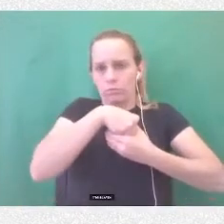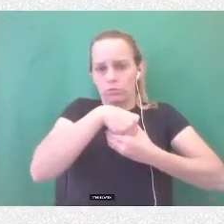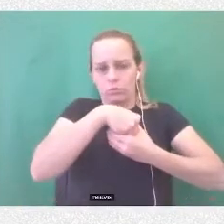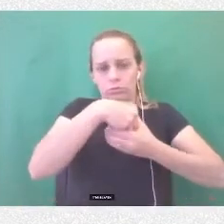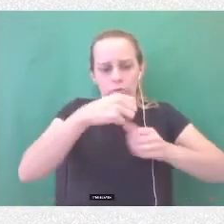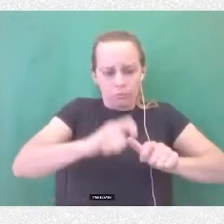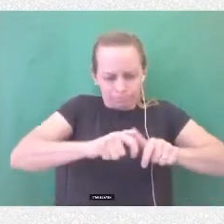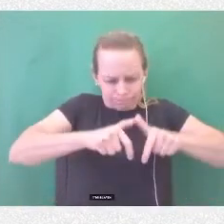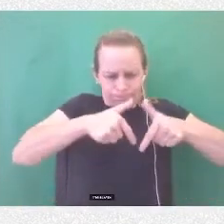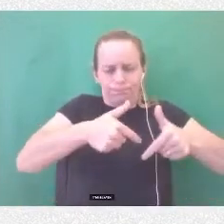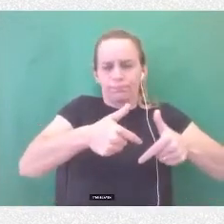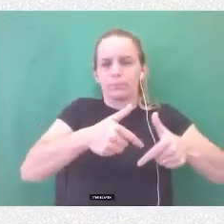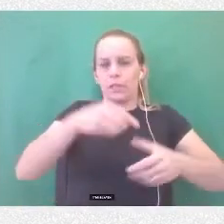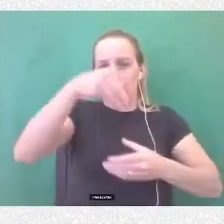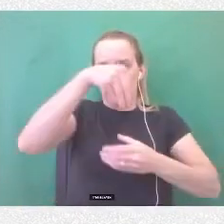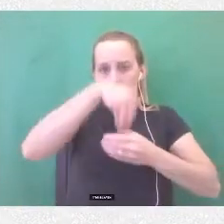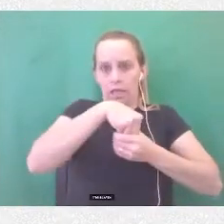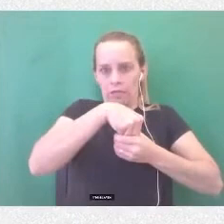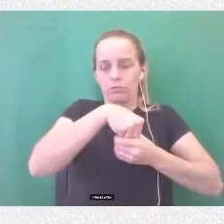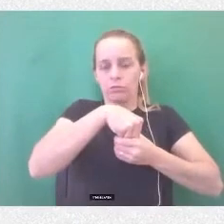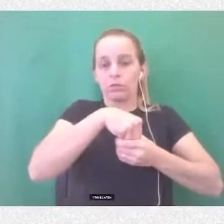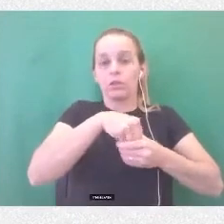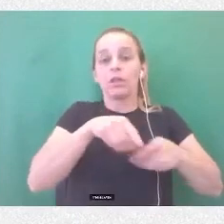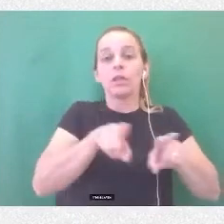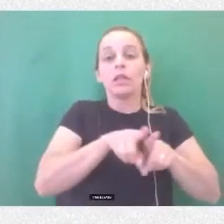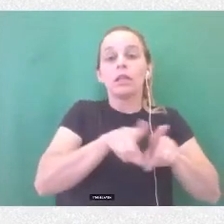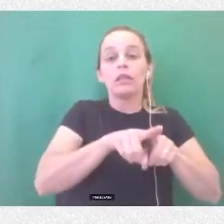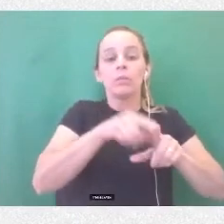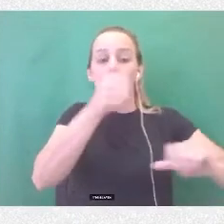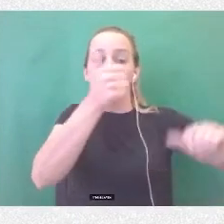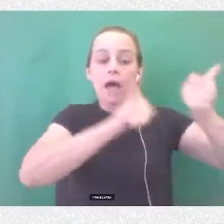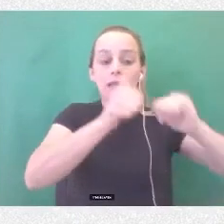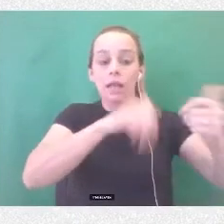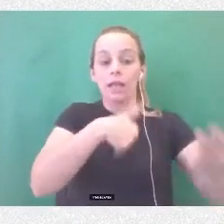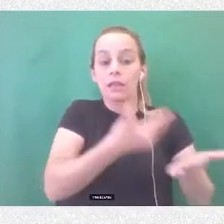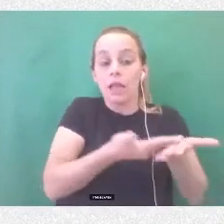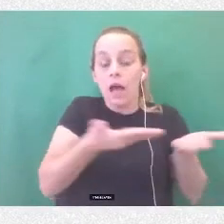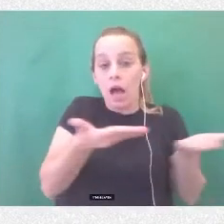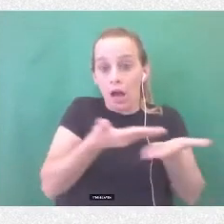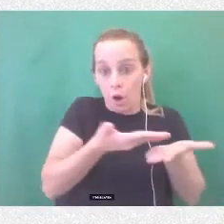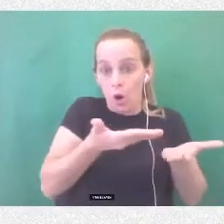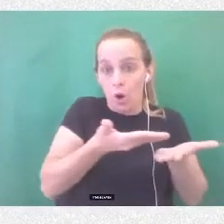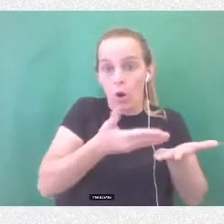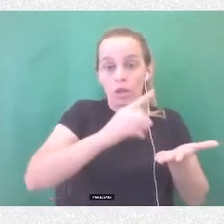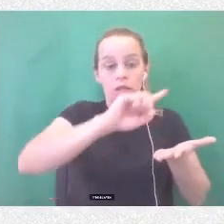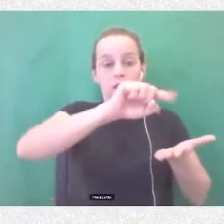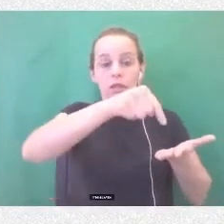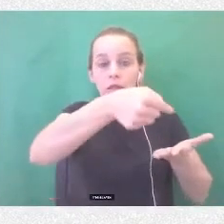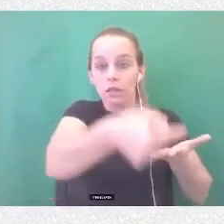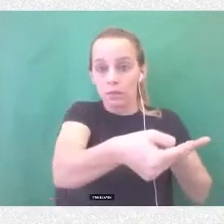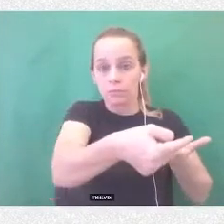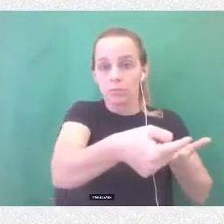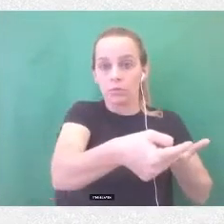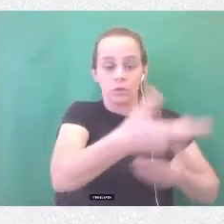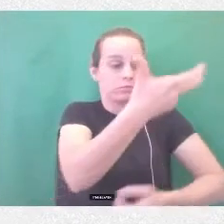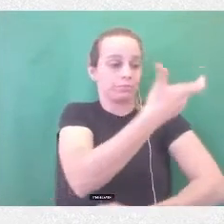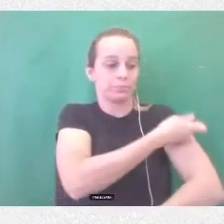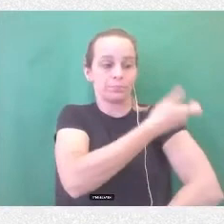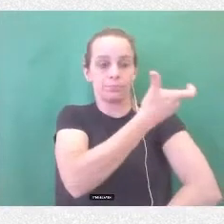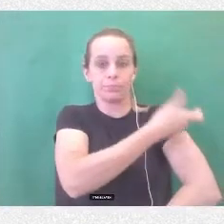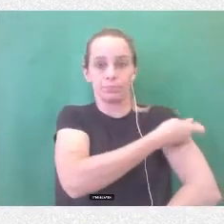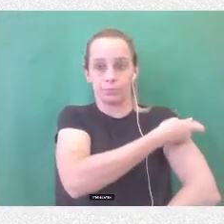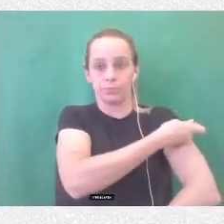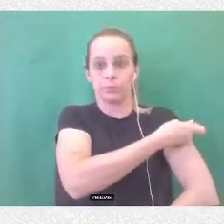determinada variante, e essas análises até o momento mostram que após um regime de duas doses, a gente ainda